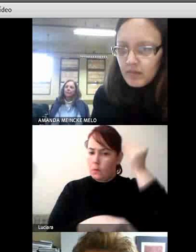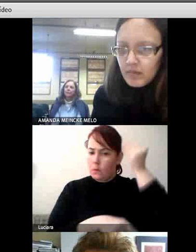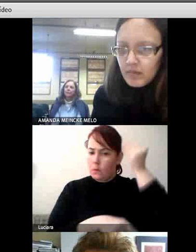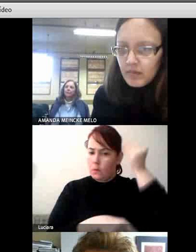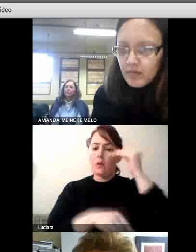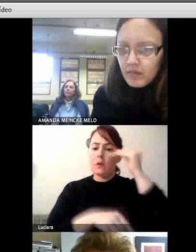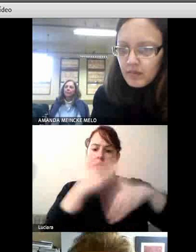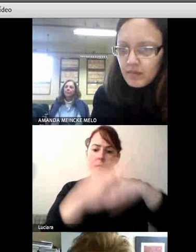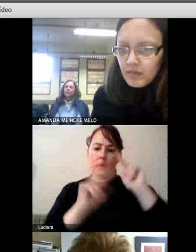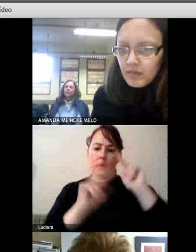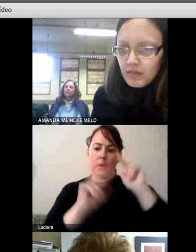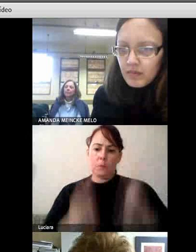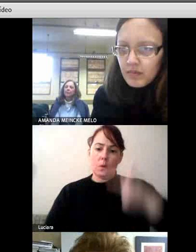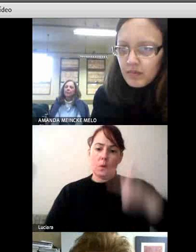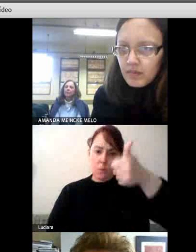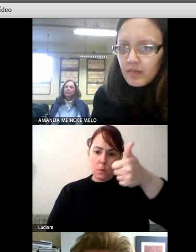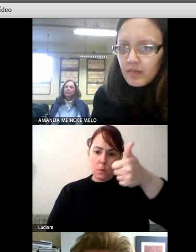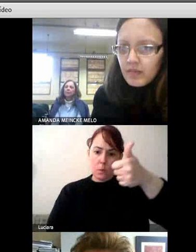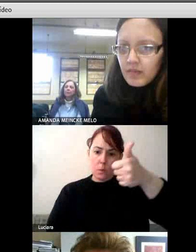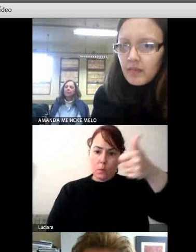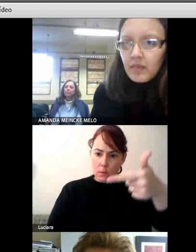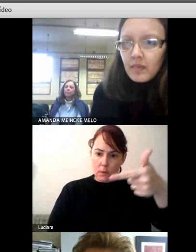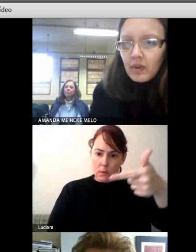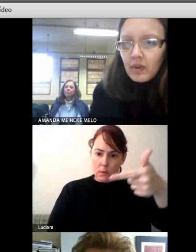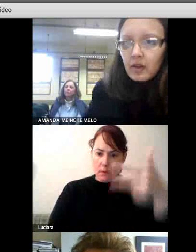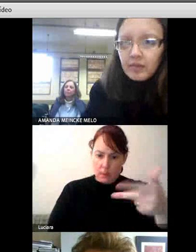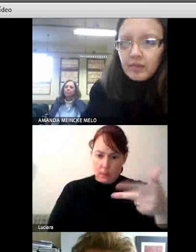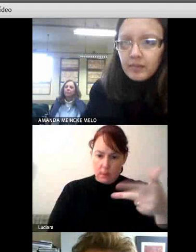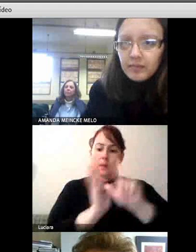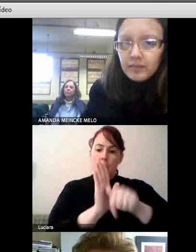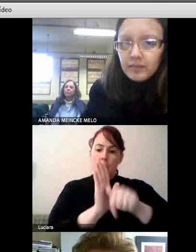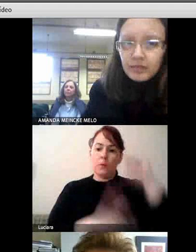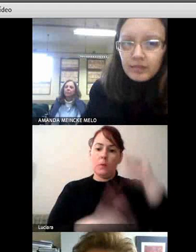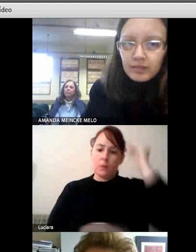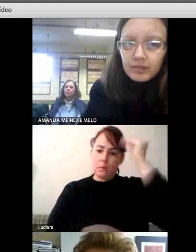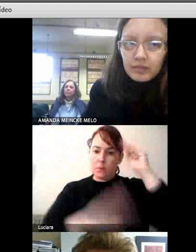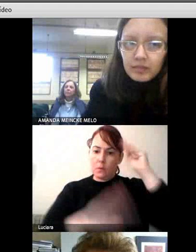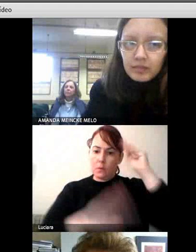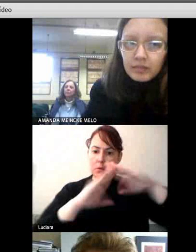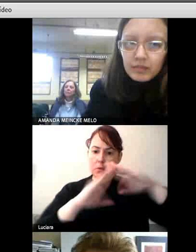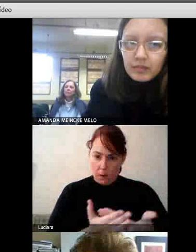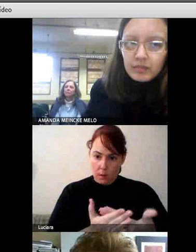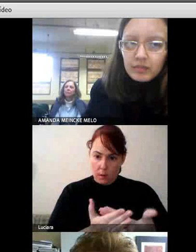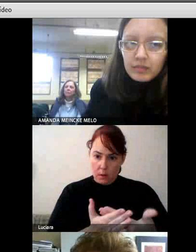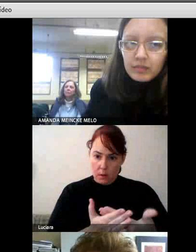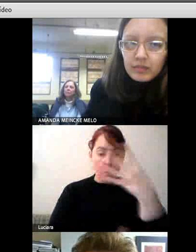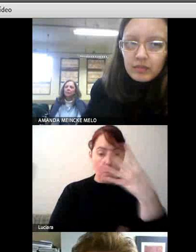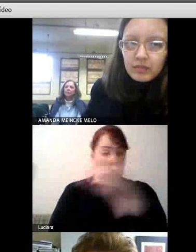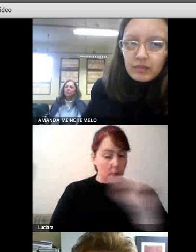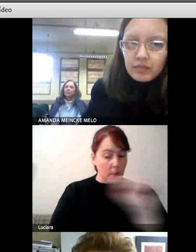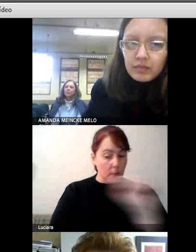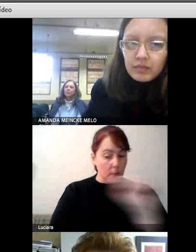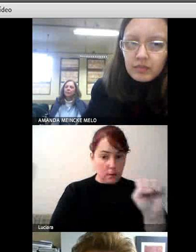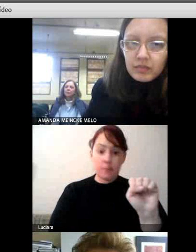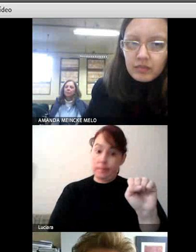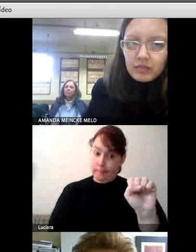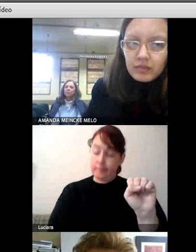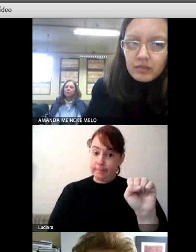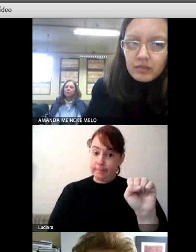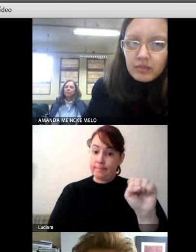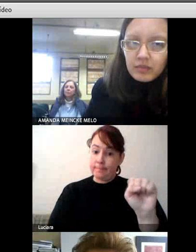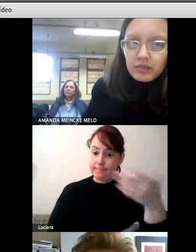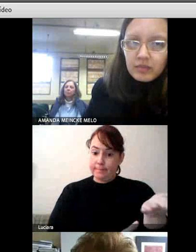é a mais complexa de todas. A psicologia também. Eu trabalhei 25 anos na psicologia,